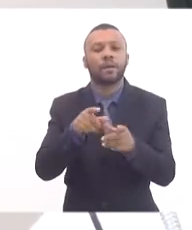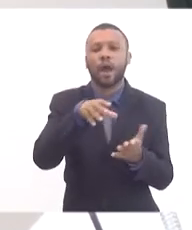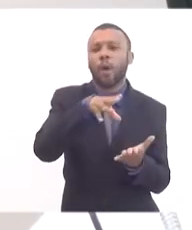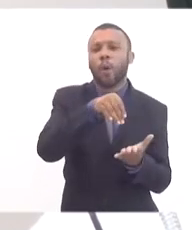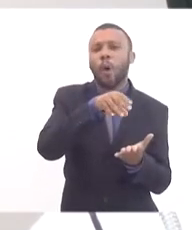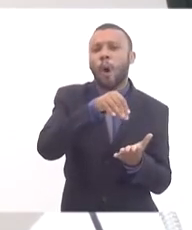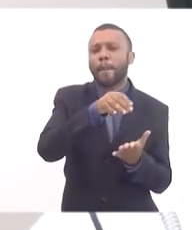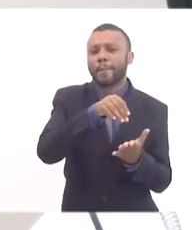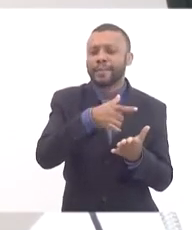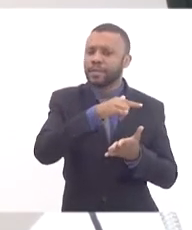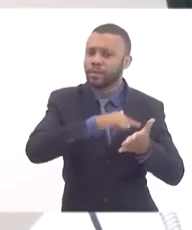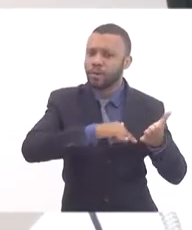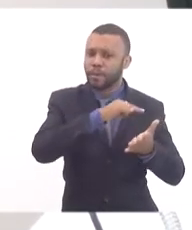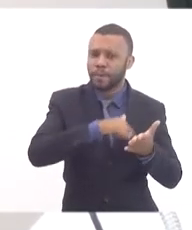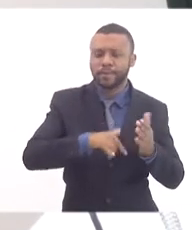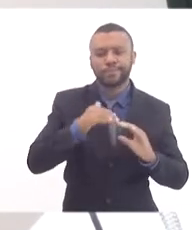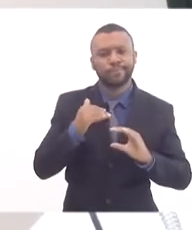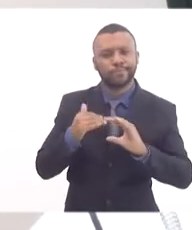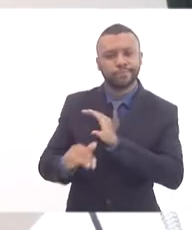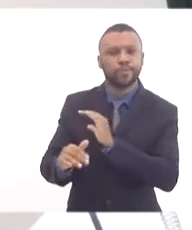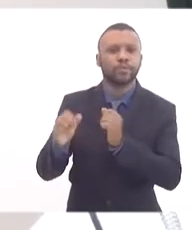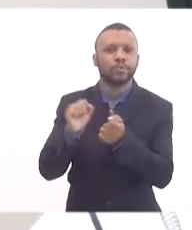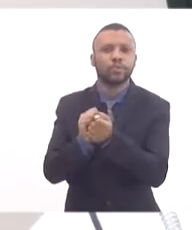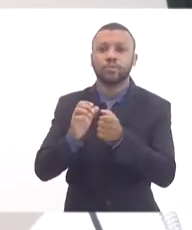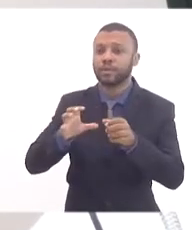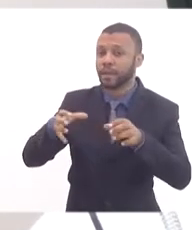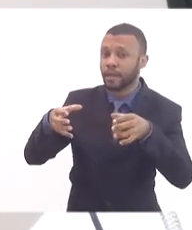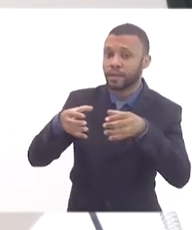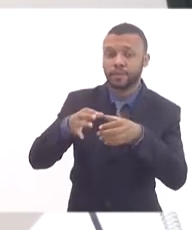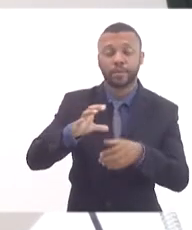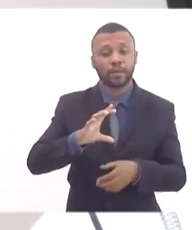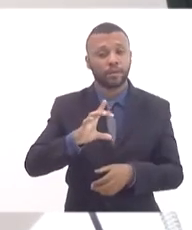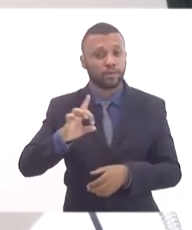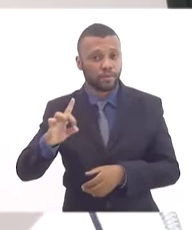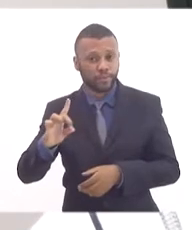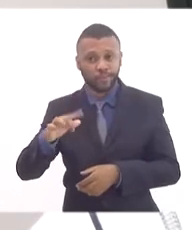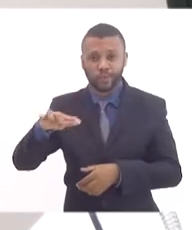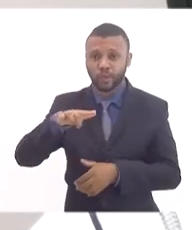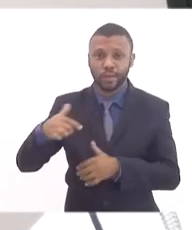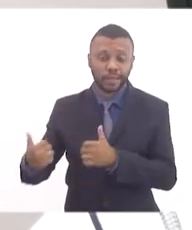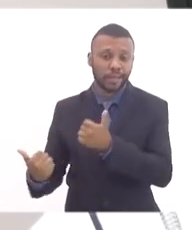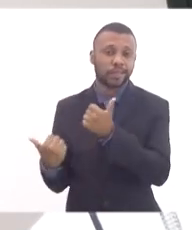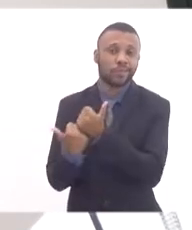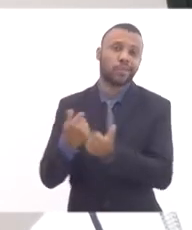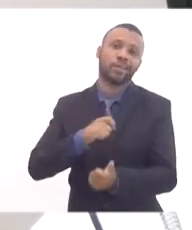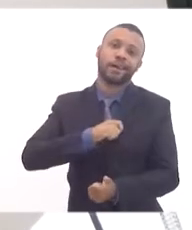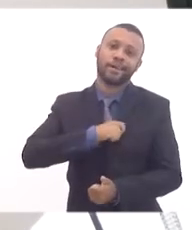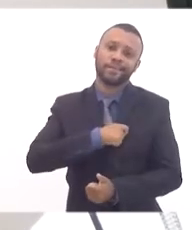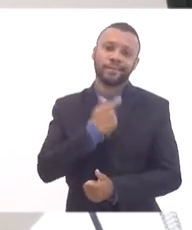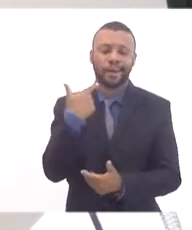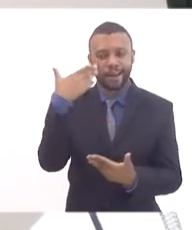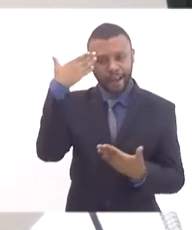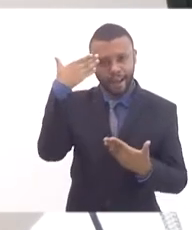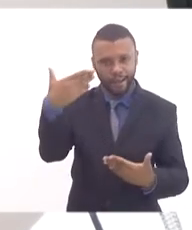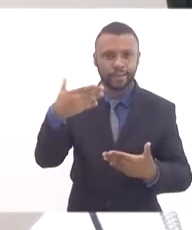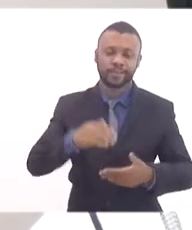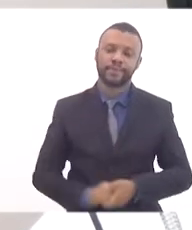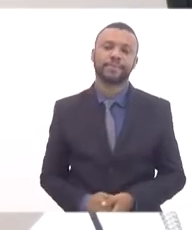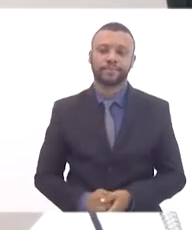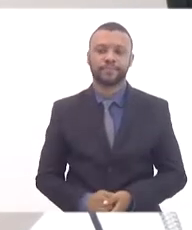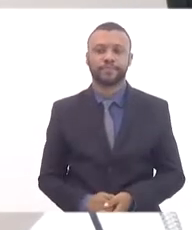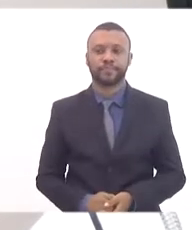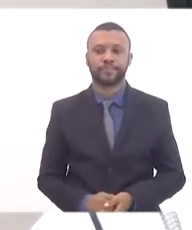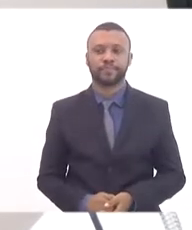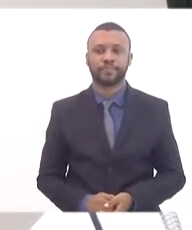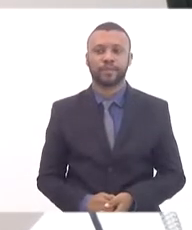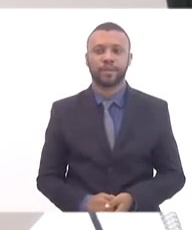elementos para essa equipe que está aqui coordenada pela nossa Assessoria fiscal agradeço faço faço